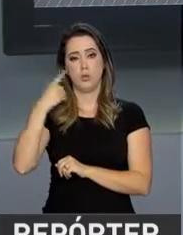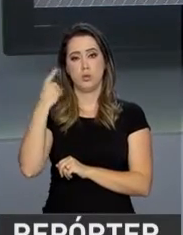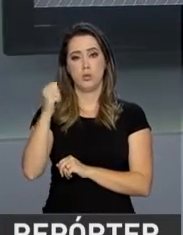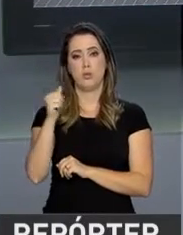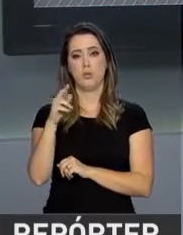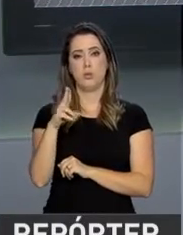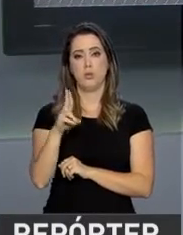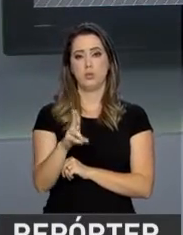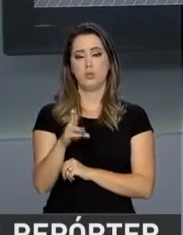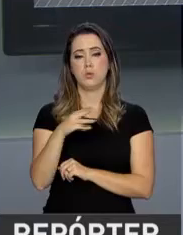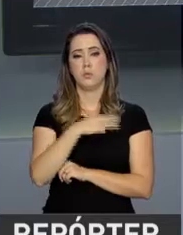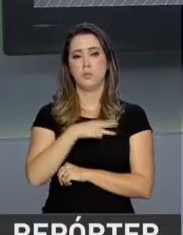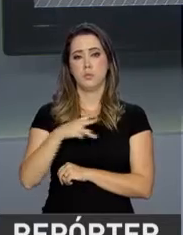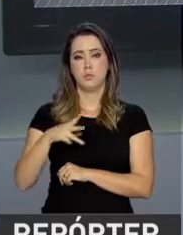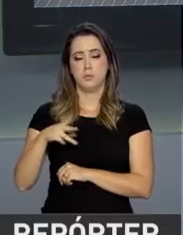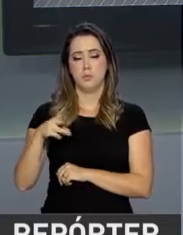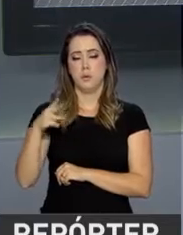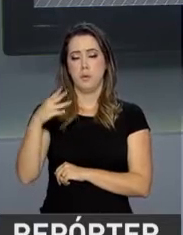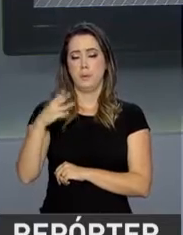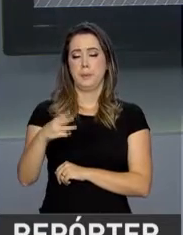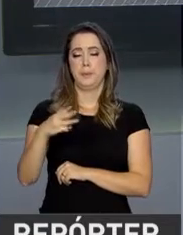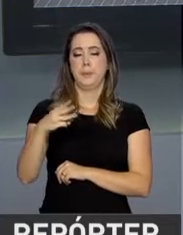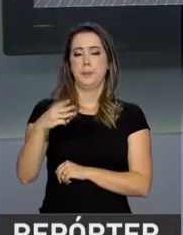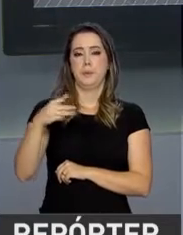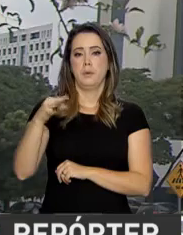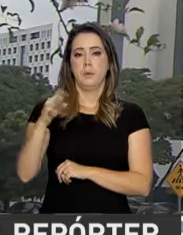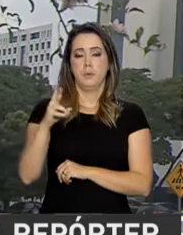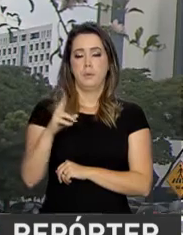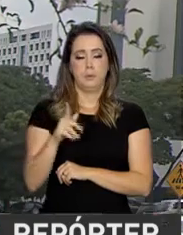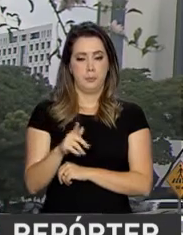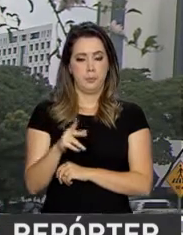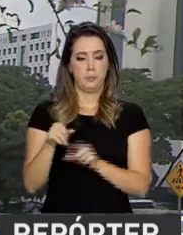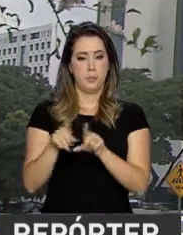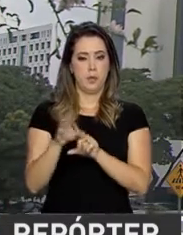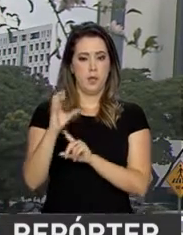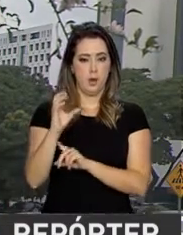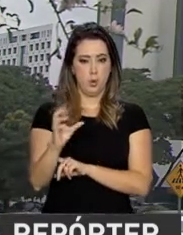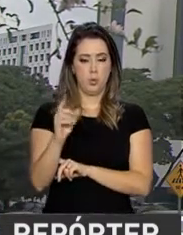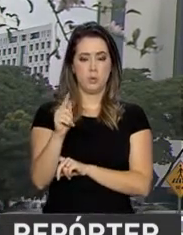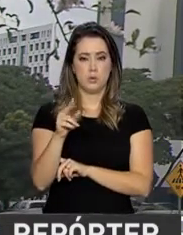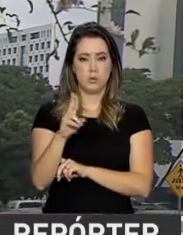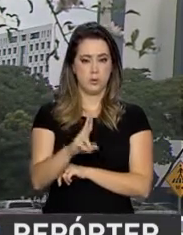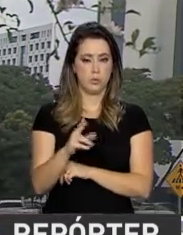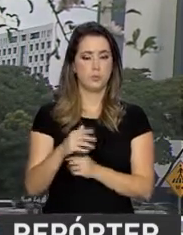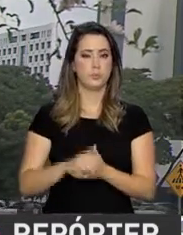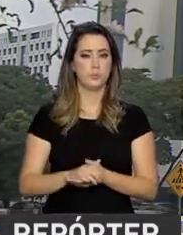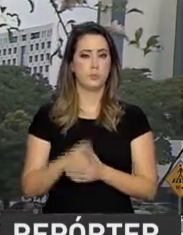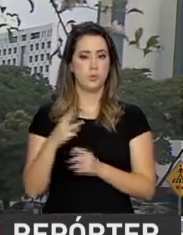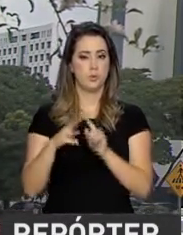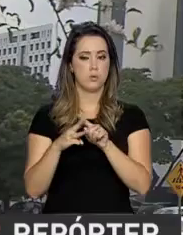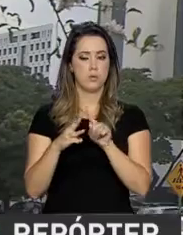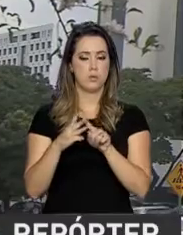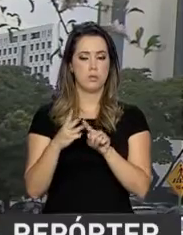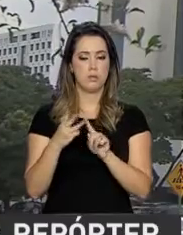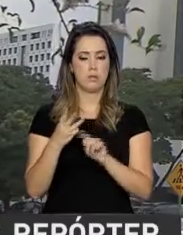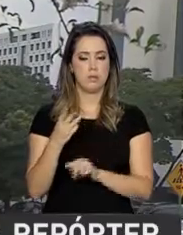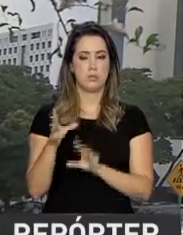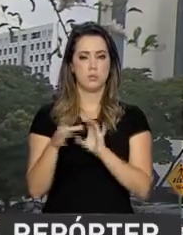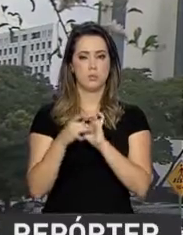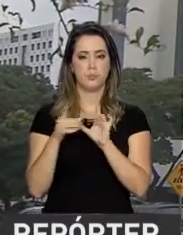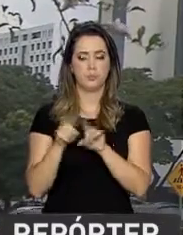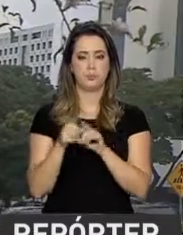transparência ea controladoria geral da união o dinheiro vai retornar para os cofres públicos